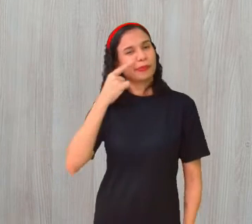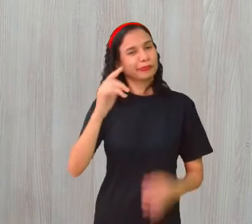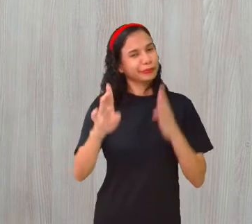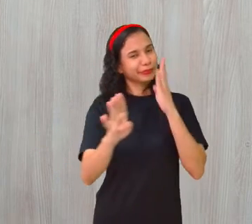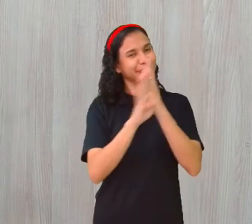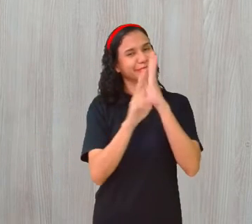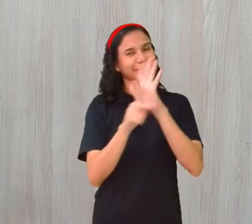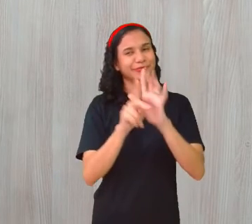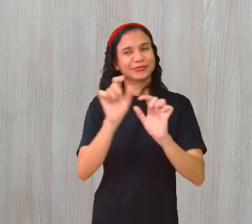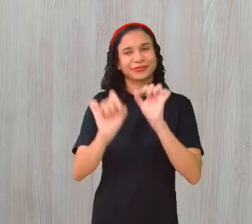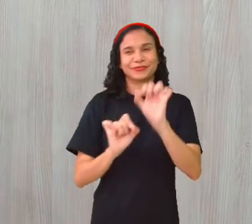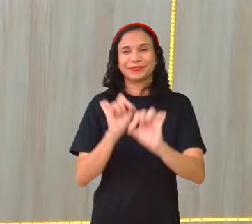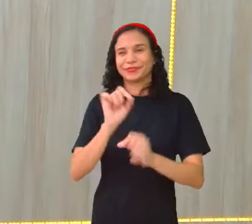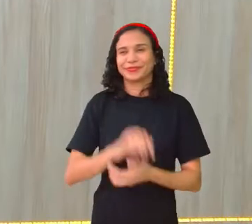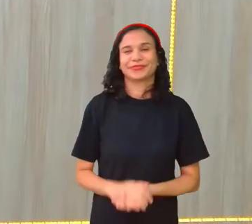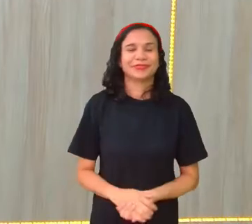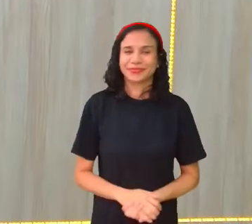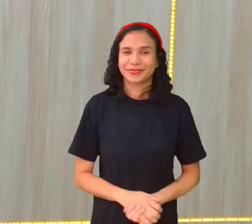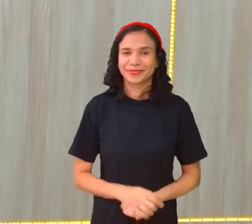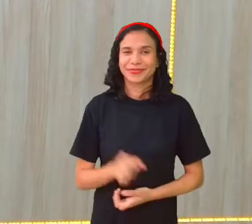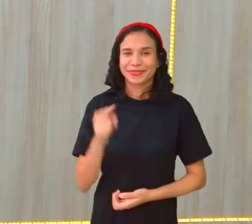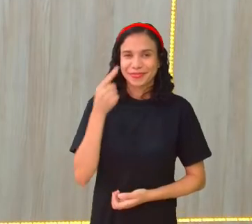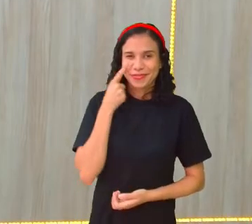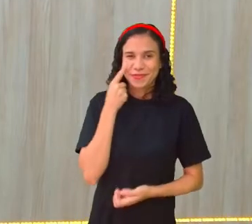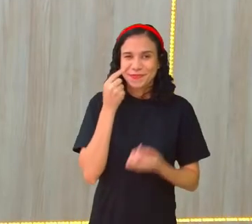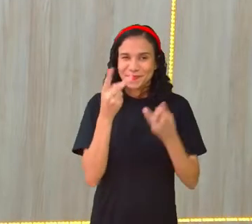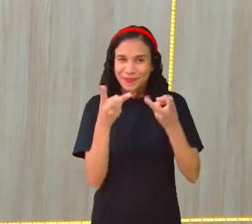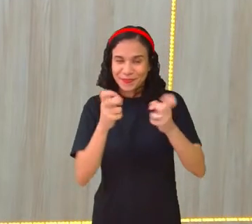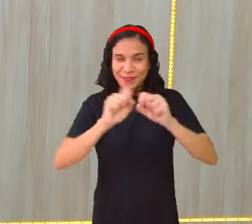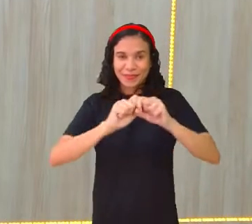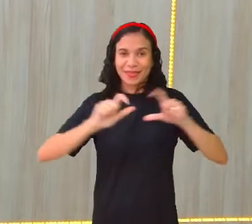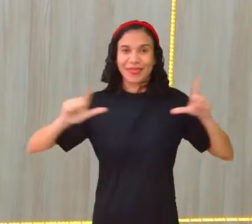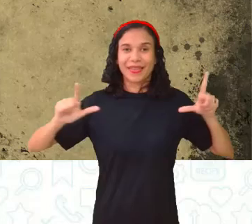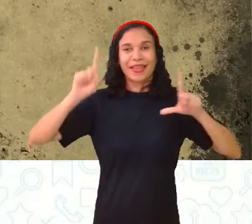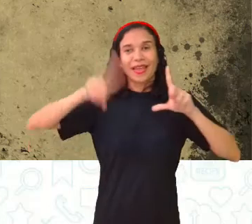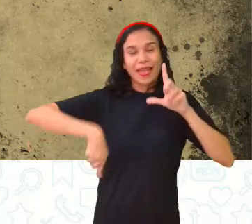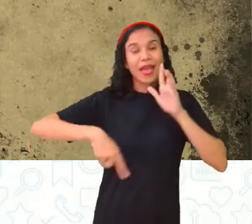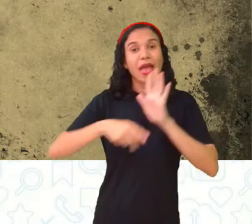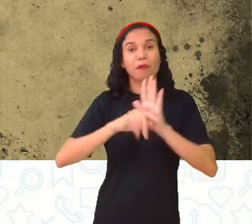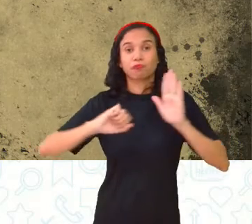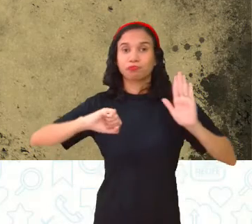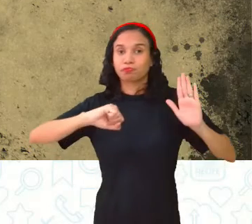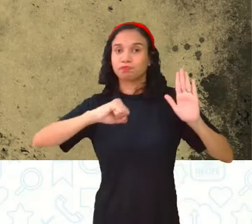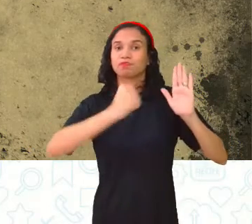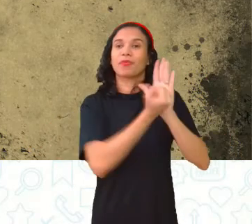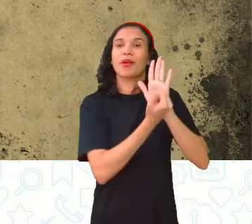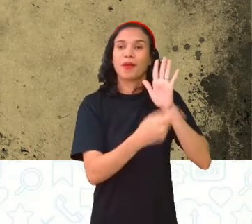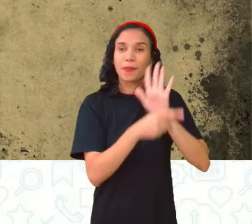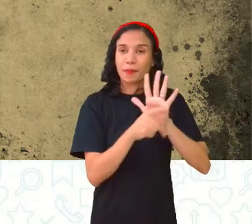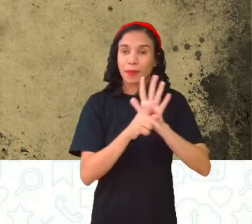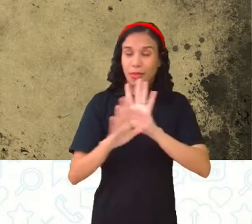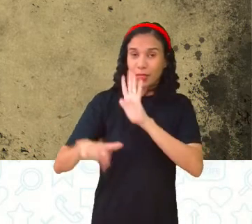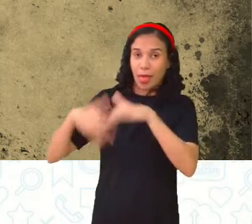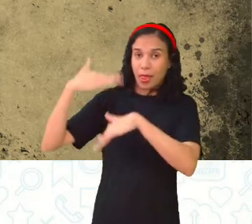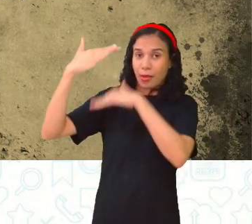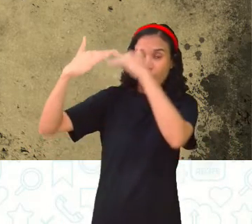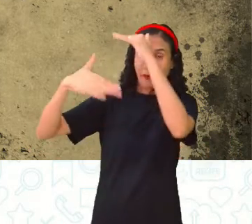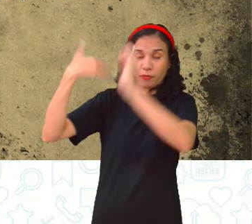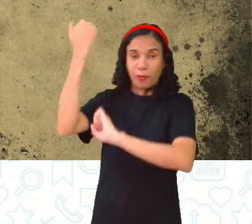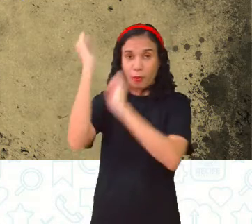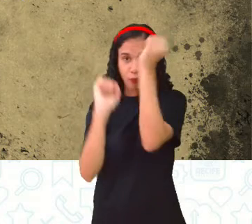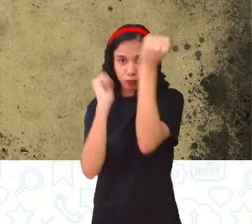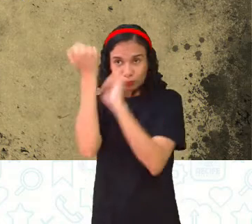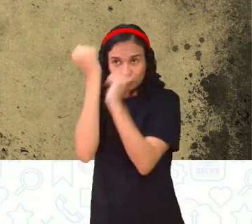é. Pois é, vejam só aí em tela cheia. Então, foi um marco, né, por um desenvolvimento